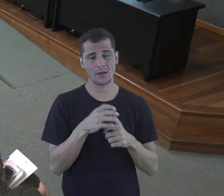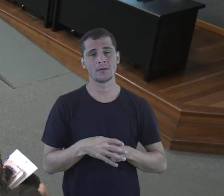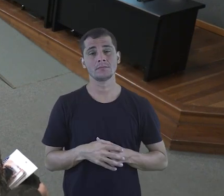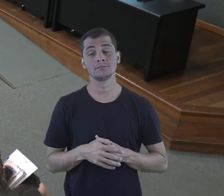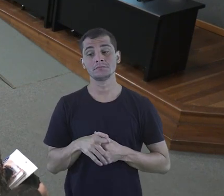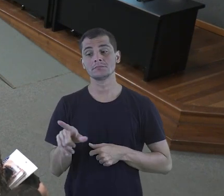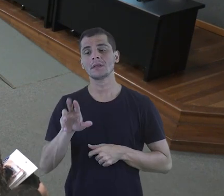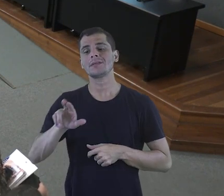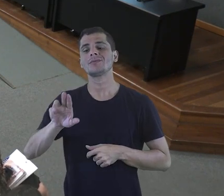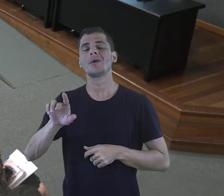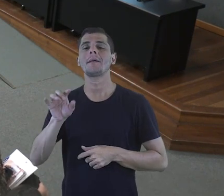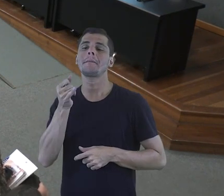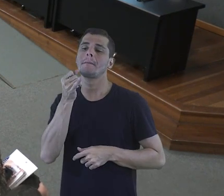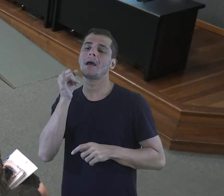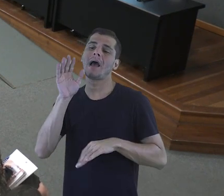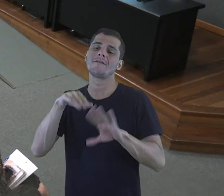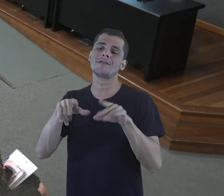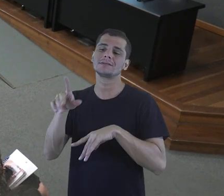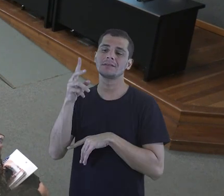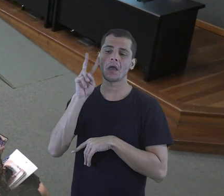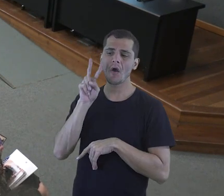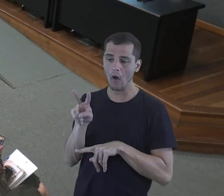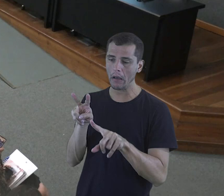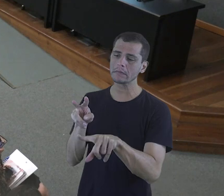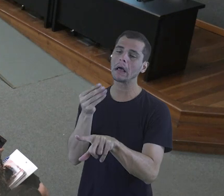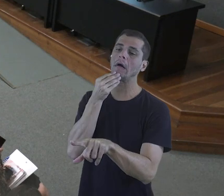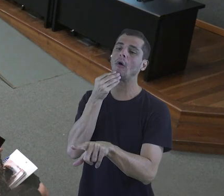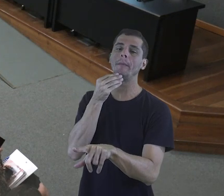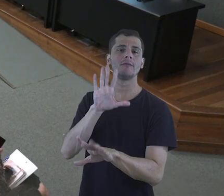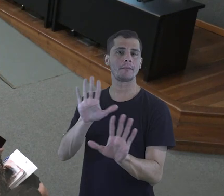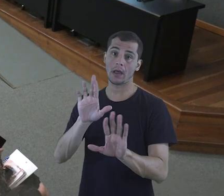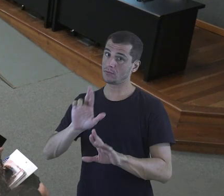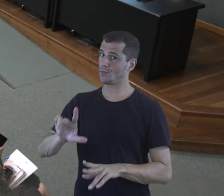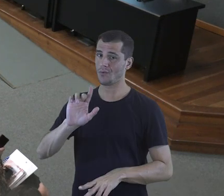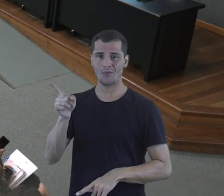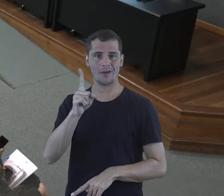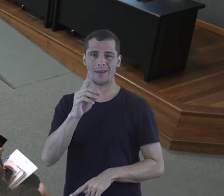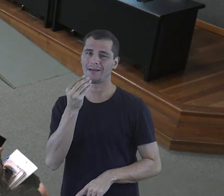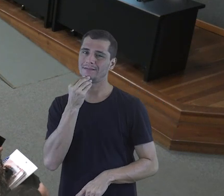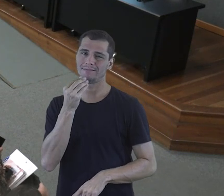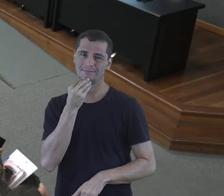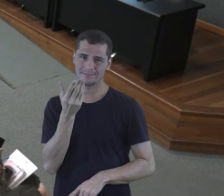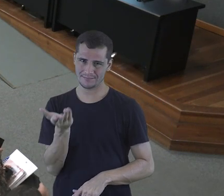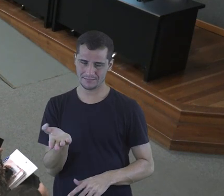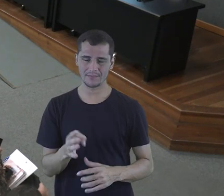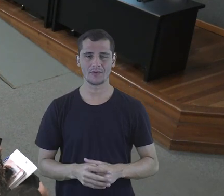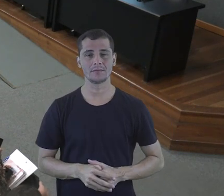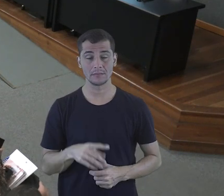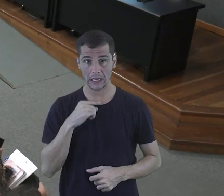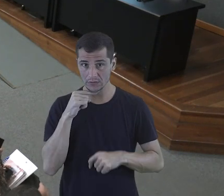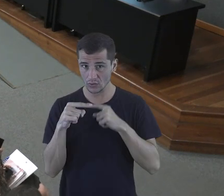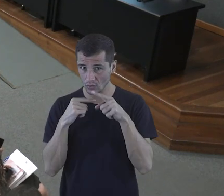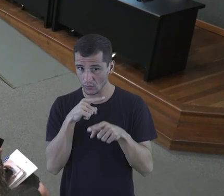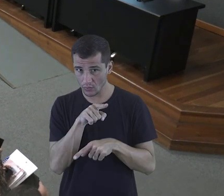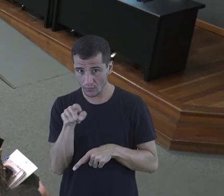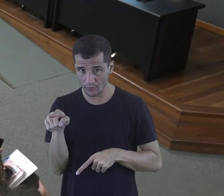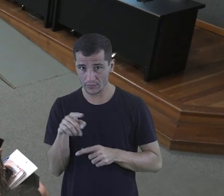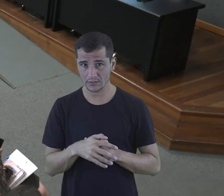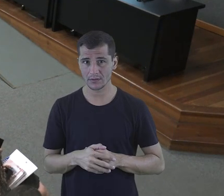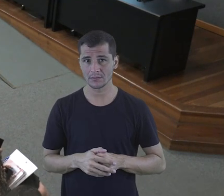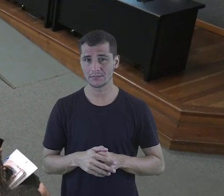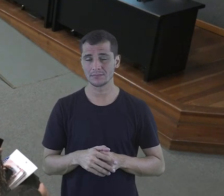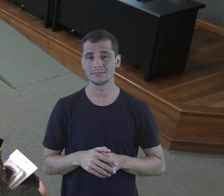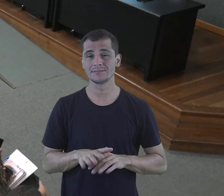perfeito? porque não é parece óbvio mas não é entendeu? beleza? dúvidas?